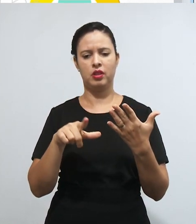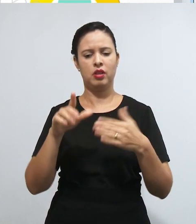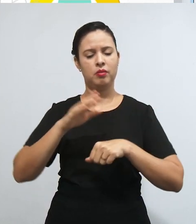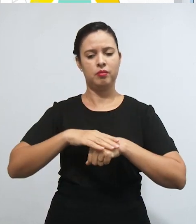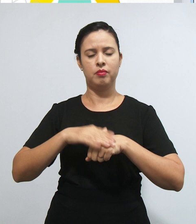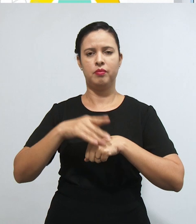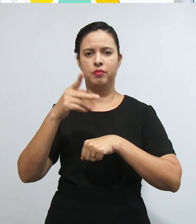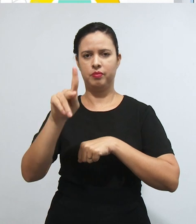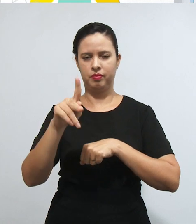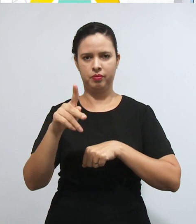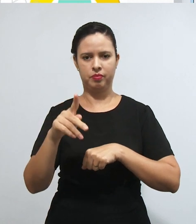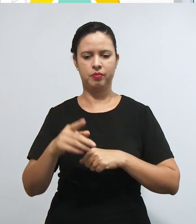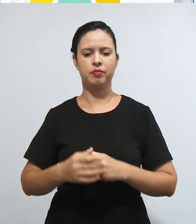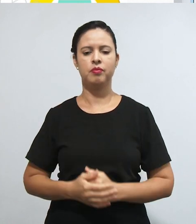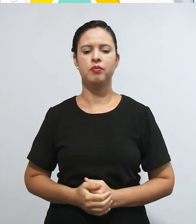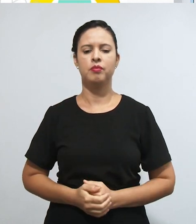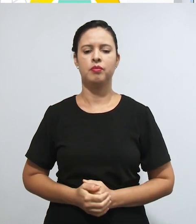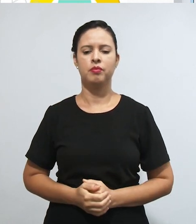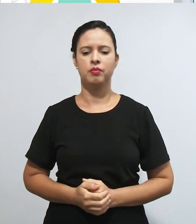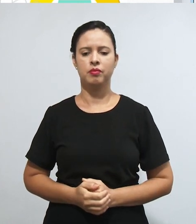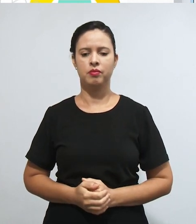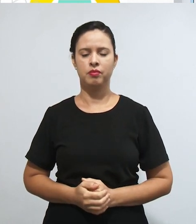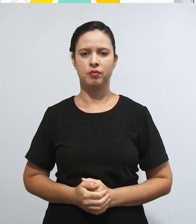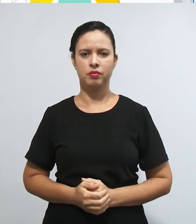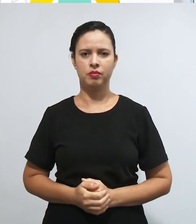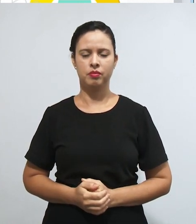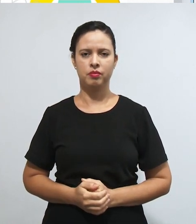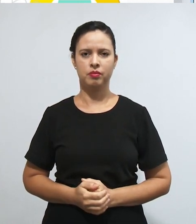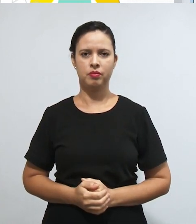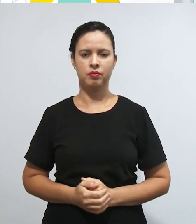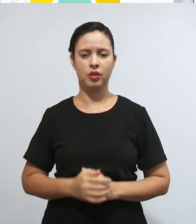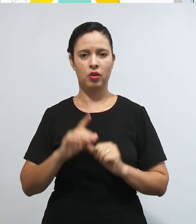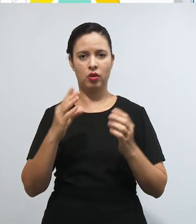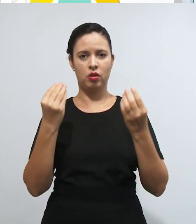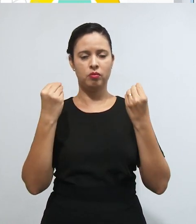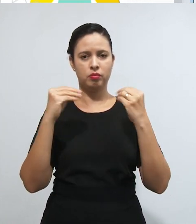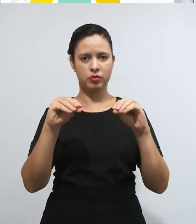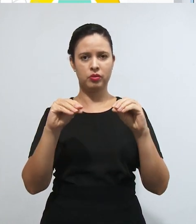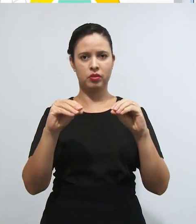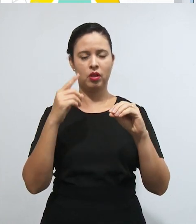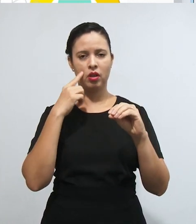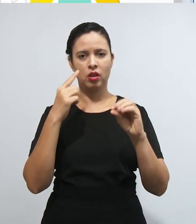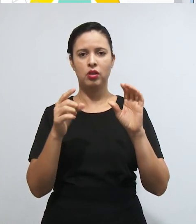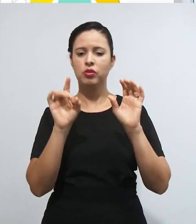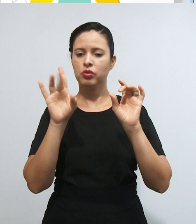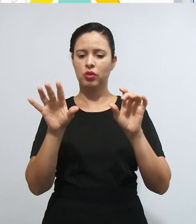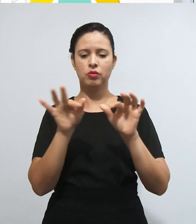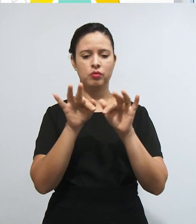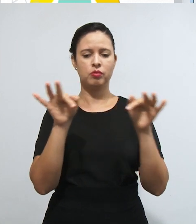uma ênfasezinha ali, né? Ele não vai tirar, não vai nem inserir, ele vai simplesmente